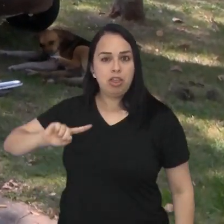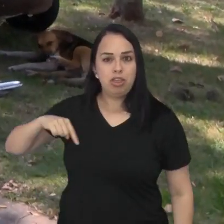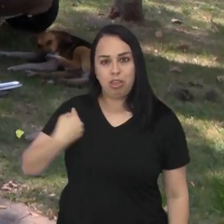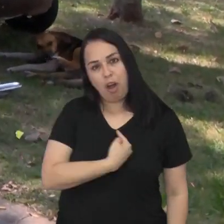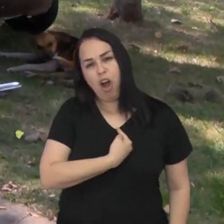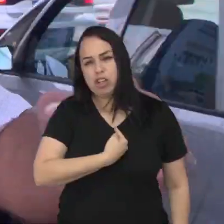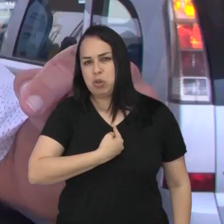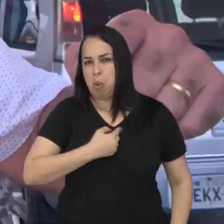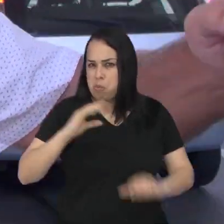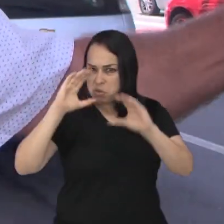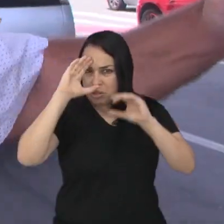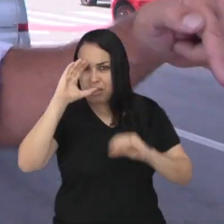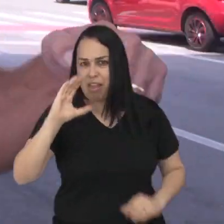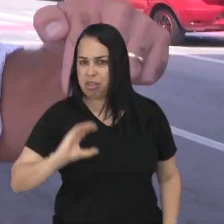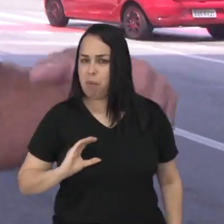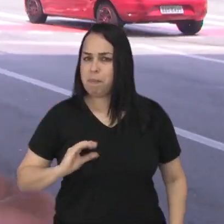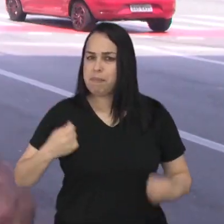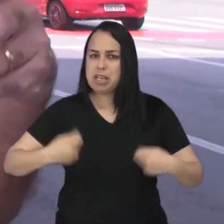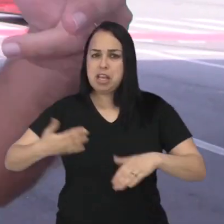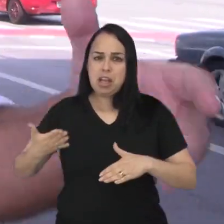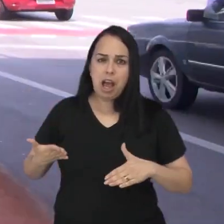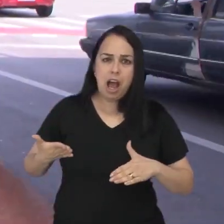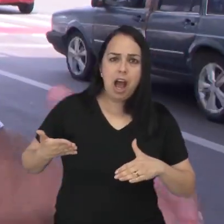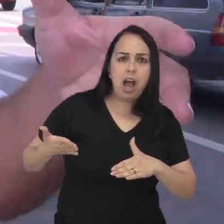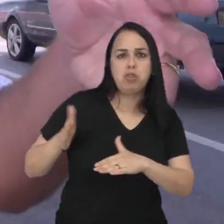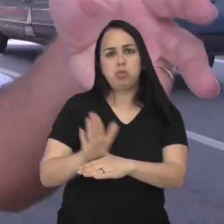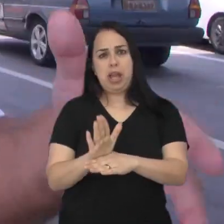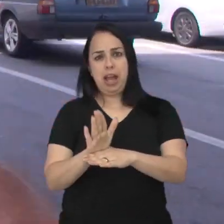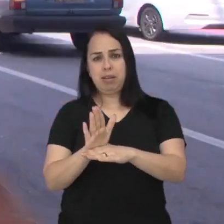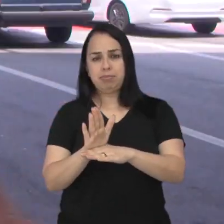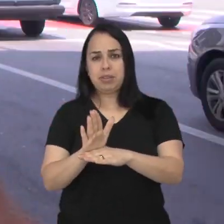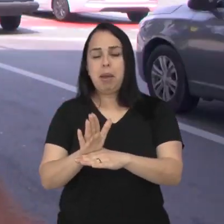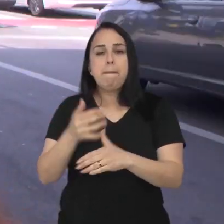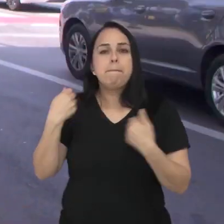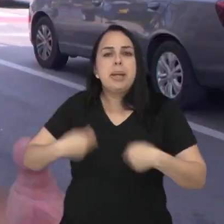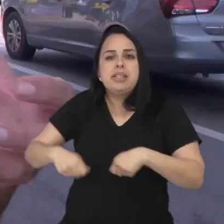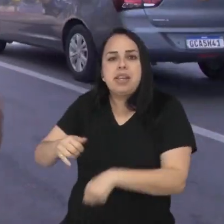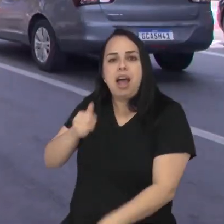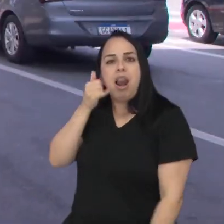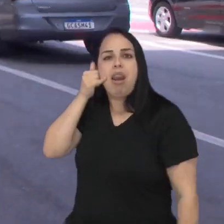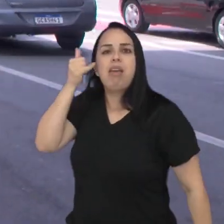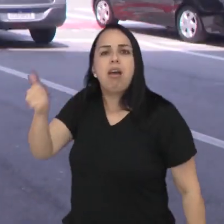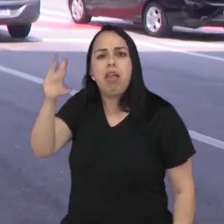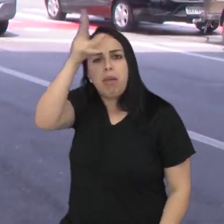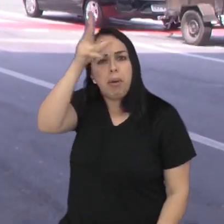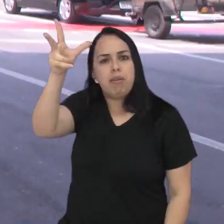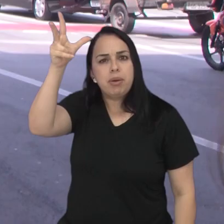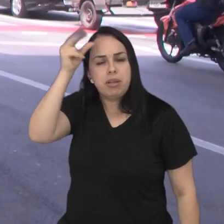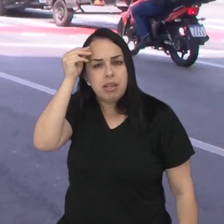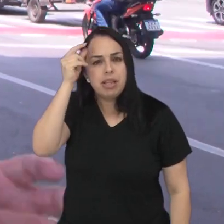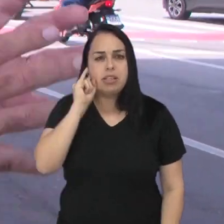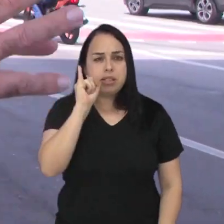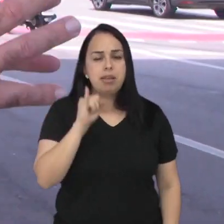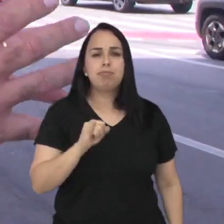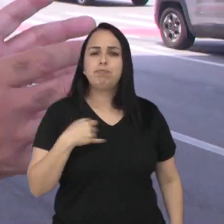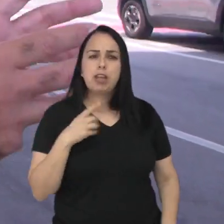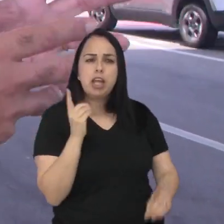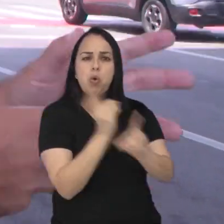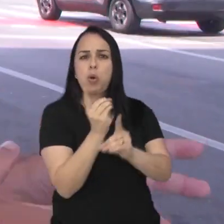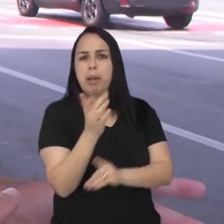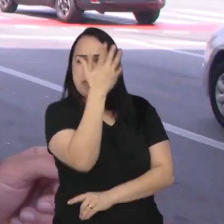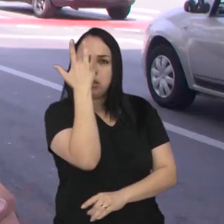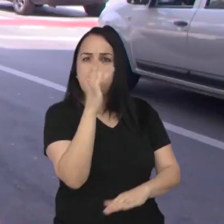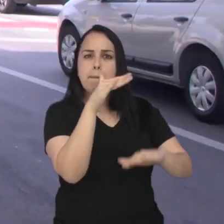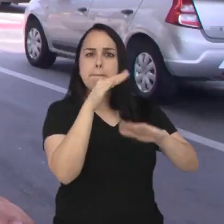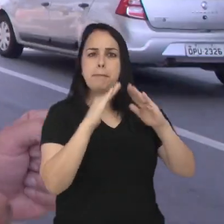de rua. Nós, como cidadãos, a gente tem que ajudar que isso aconteça. A gente tem que acionar a prefeitura quando a gente vê